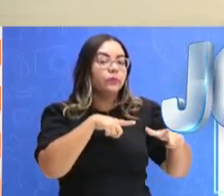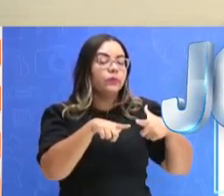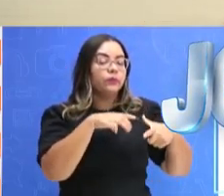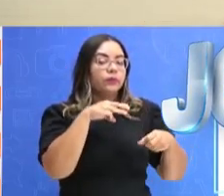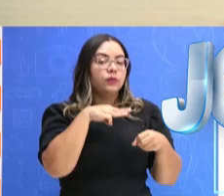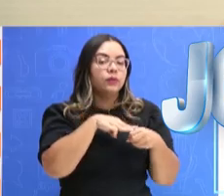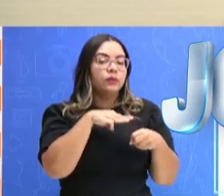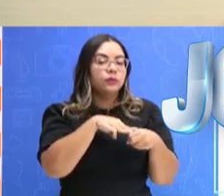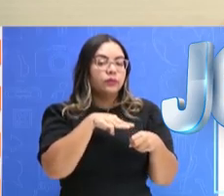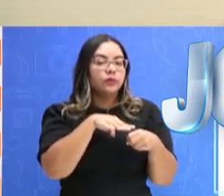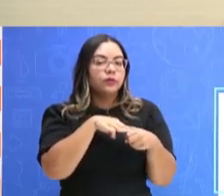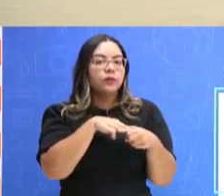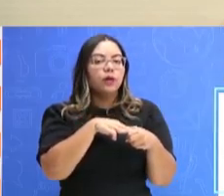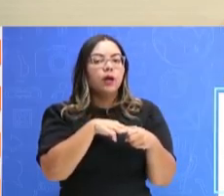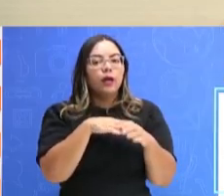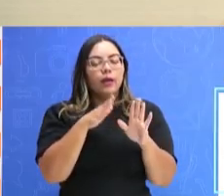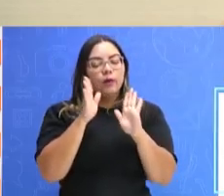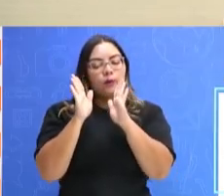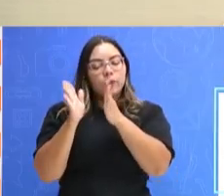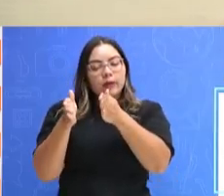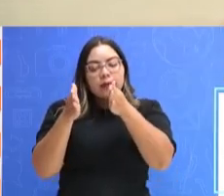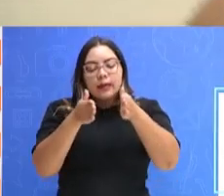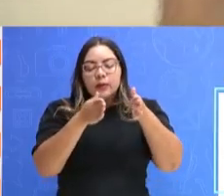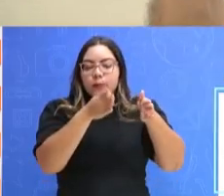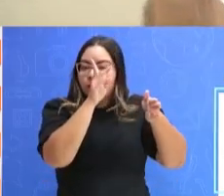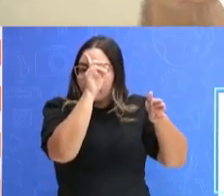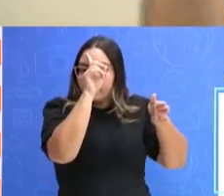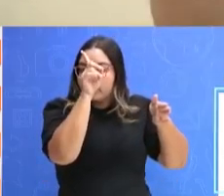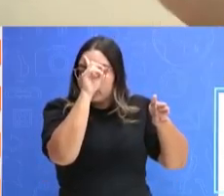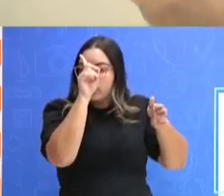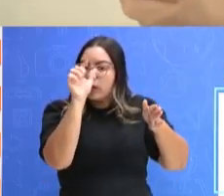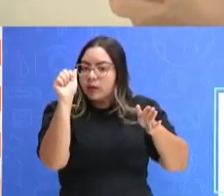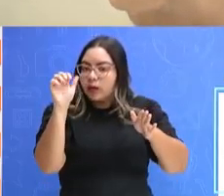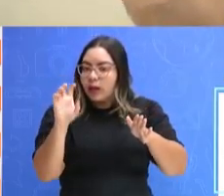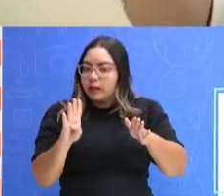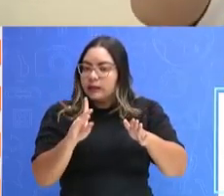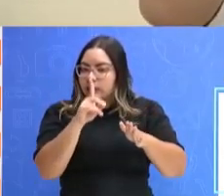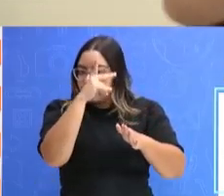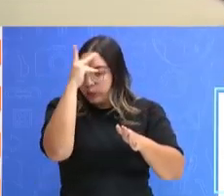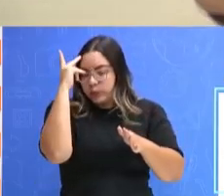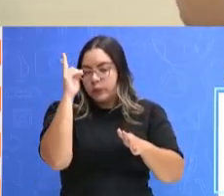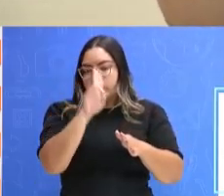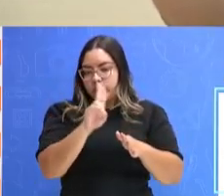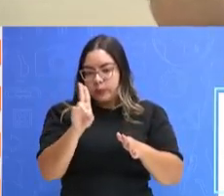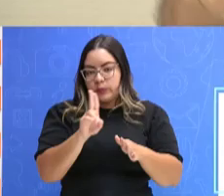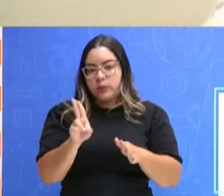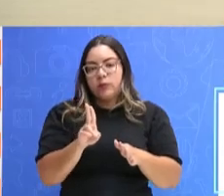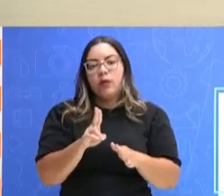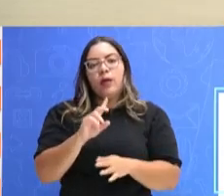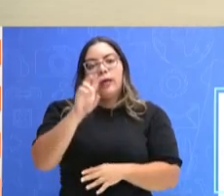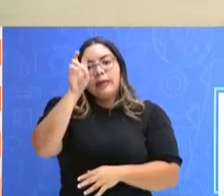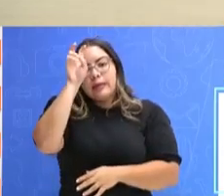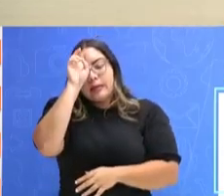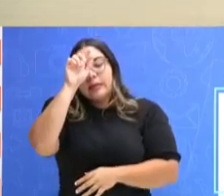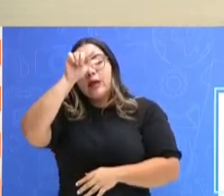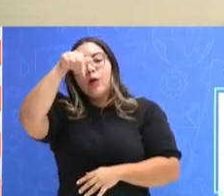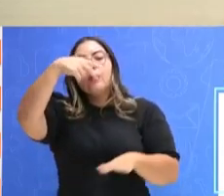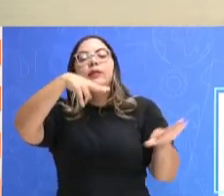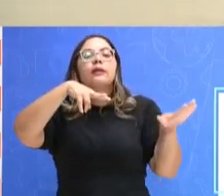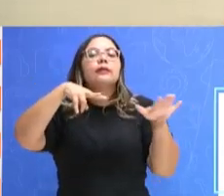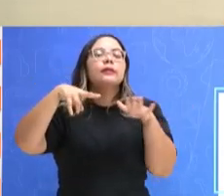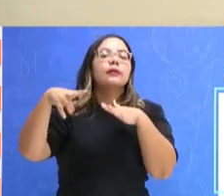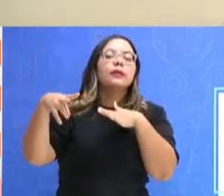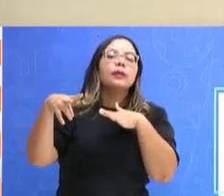frente bota por dia para evitar aglomeração se no dia que finalizar o último dia deve ser quinta sexta final de semana eu